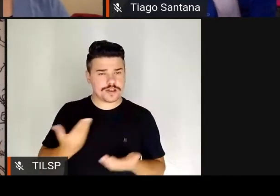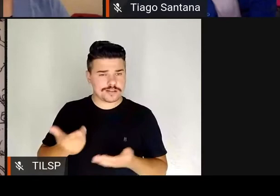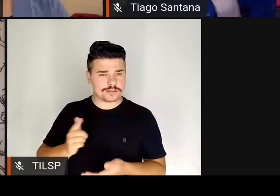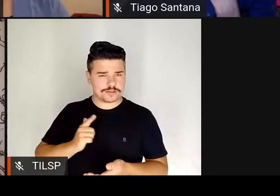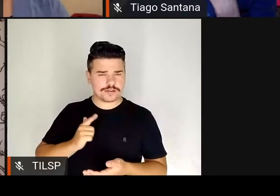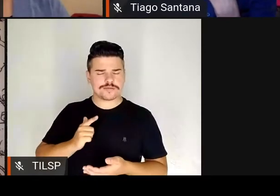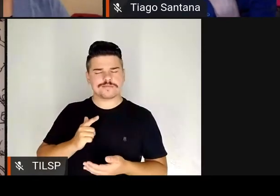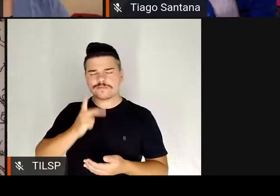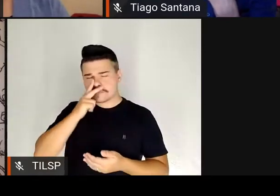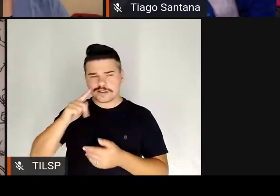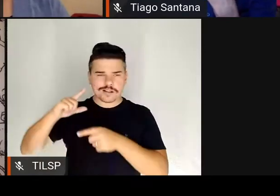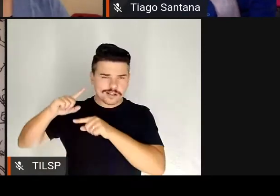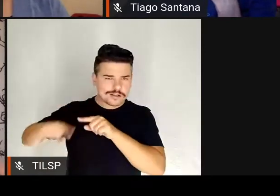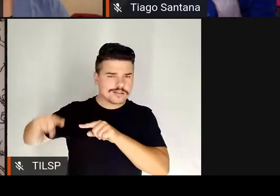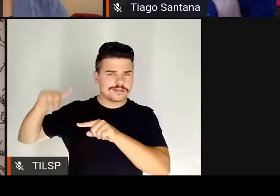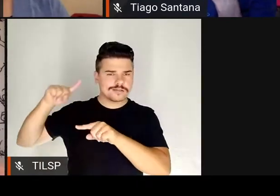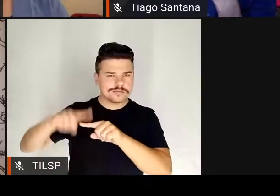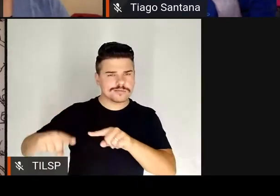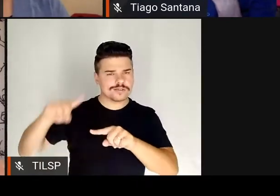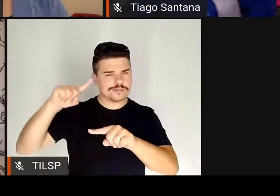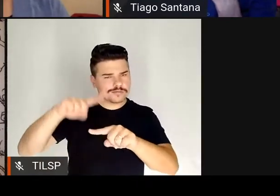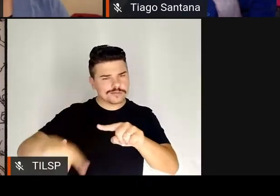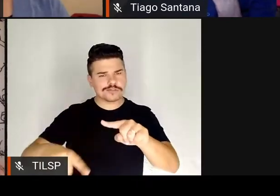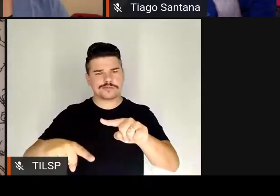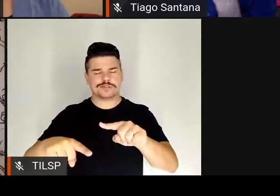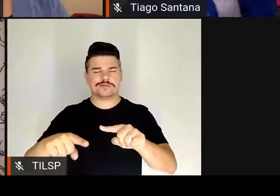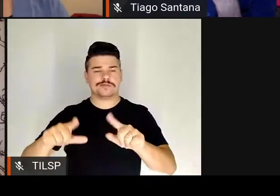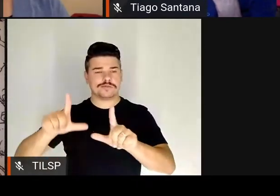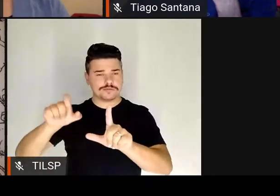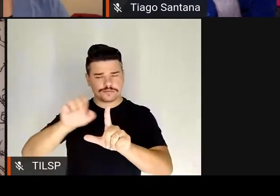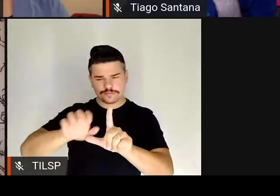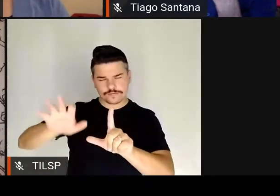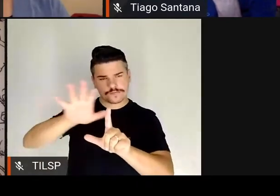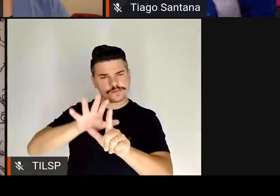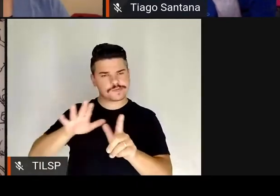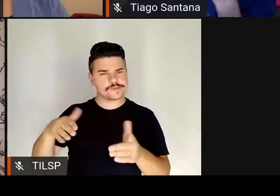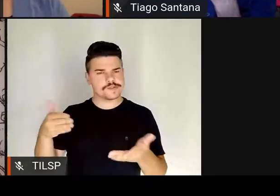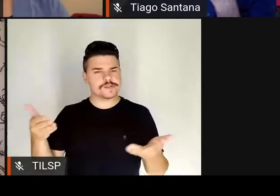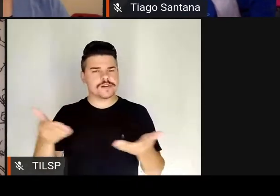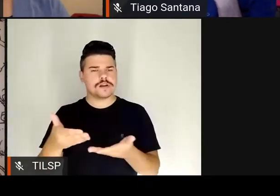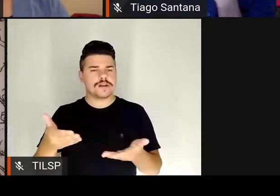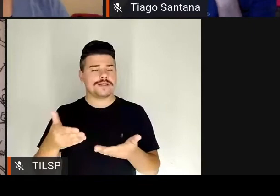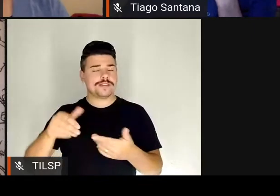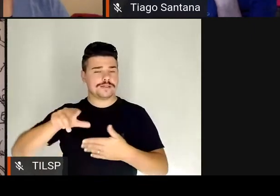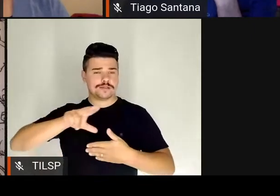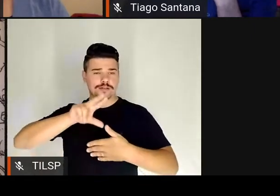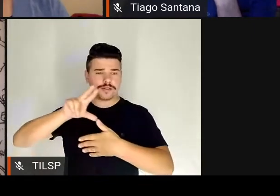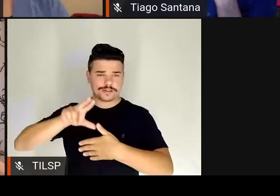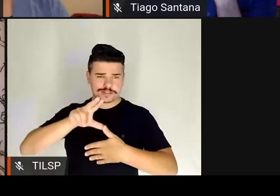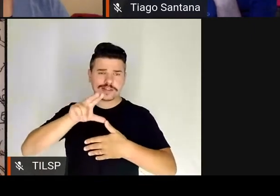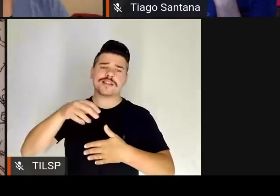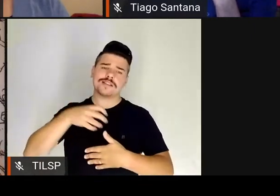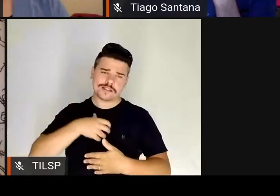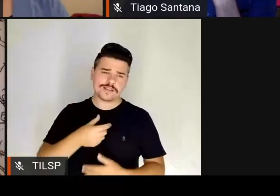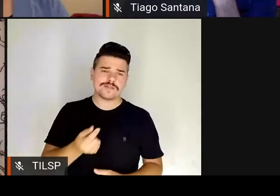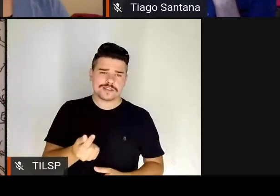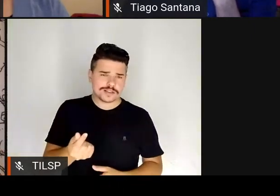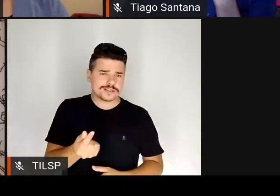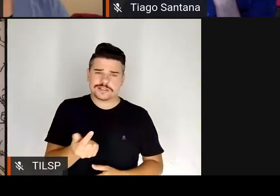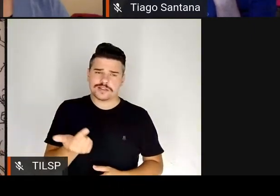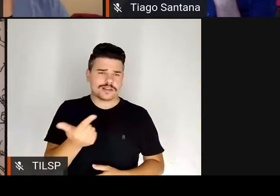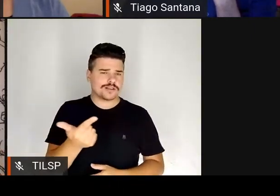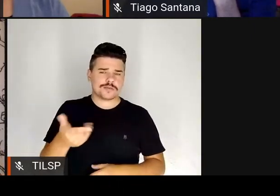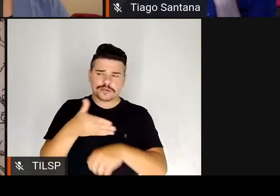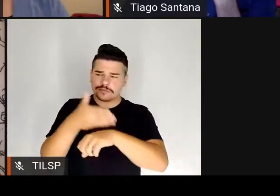que, eu acredito, assim, fotógrafos aqui na América Latina tenham essa condição financeira para poder produzir